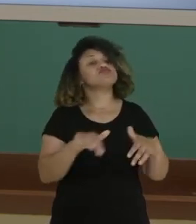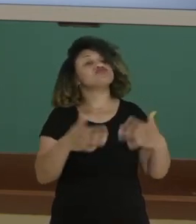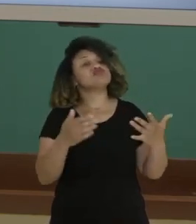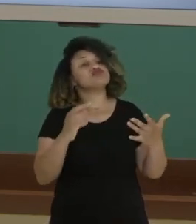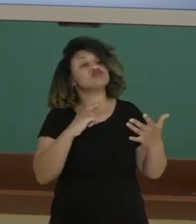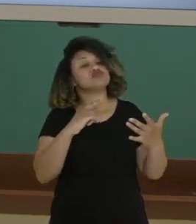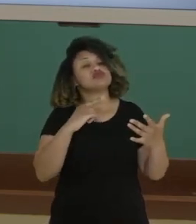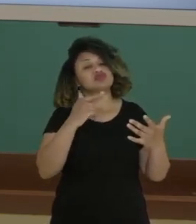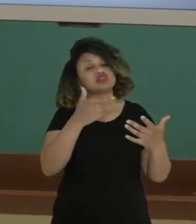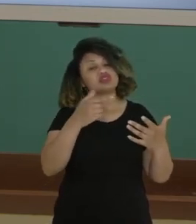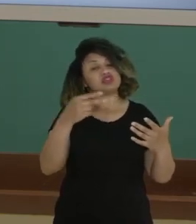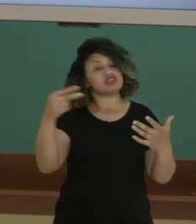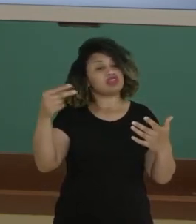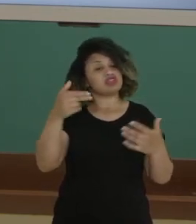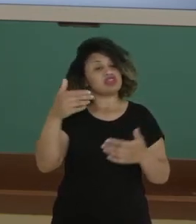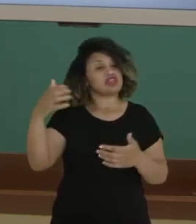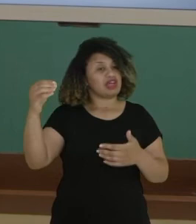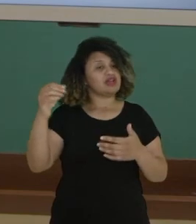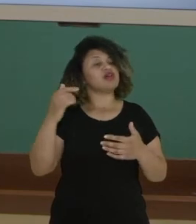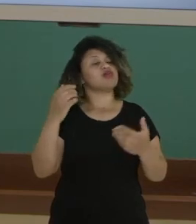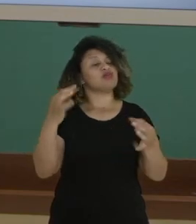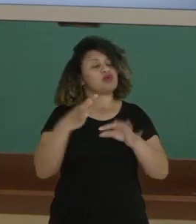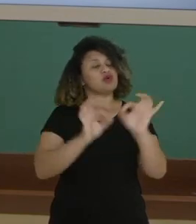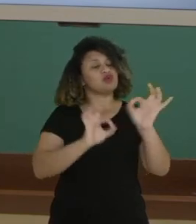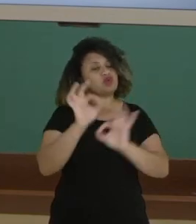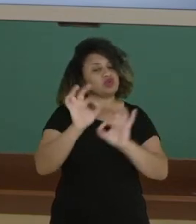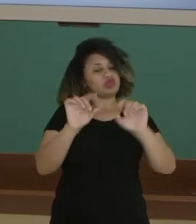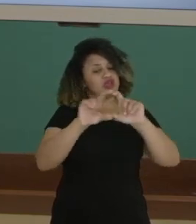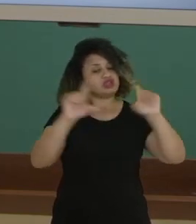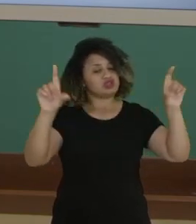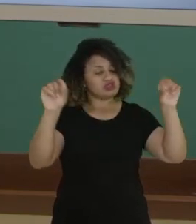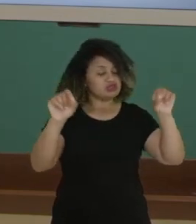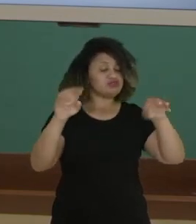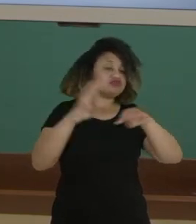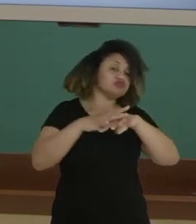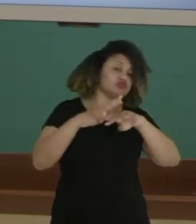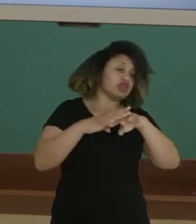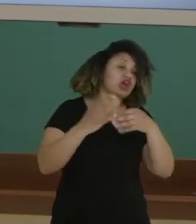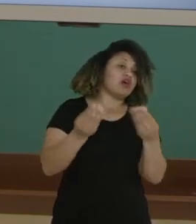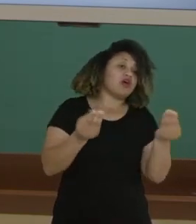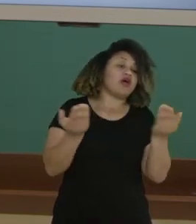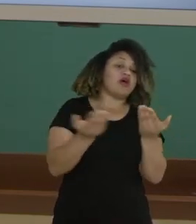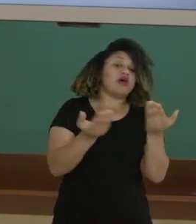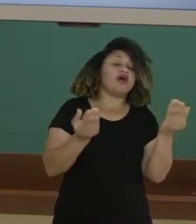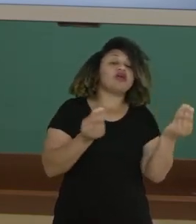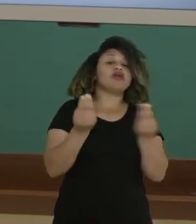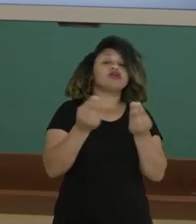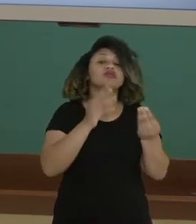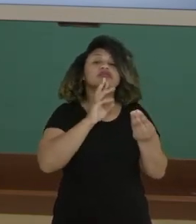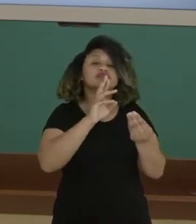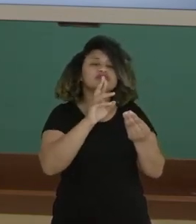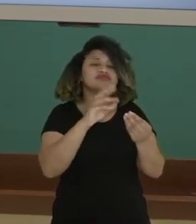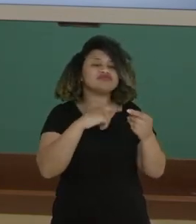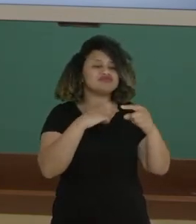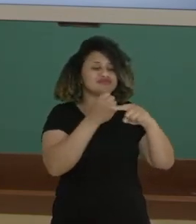Dá 10 anos. Pronto, você montou a equação. Agora a gente resolve essa equação. Tem fração,